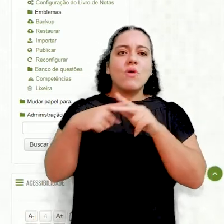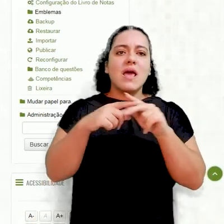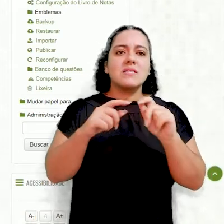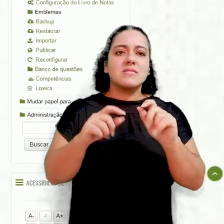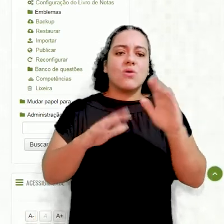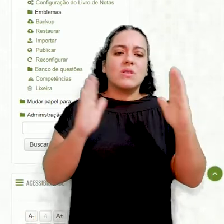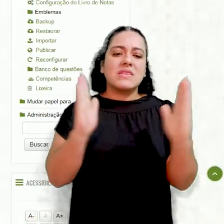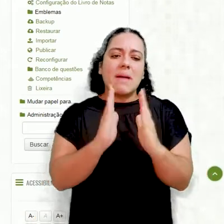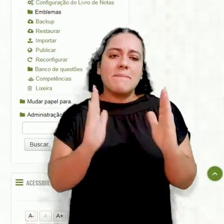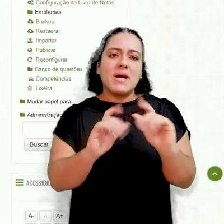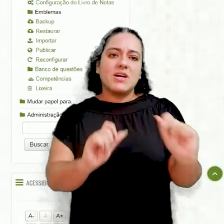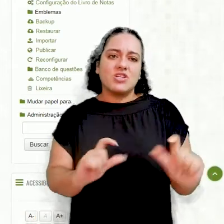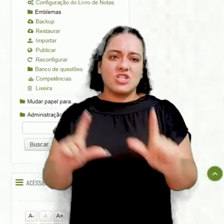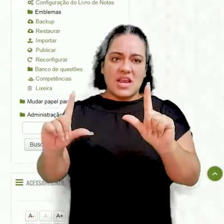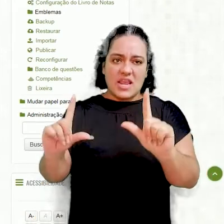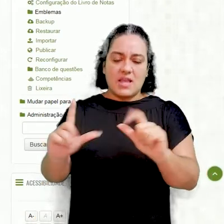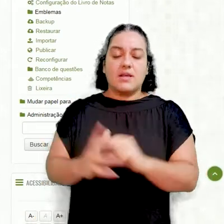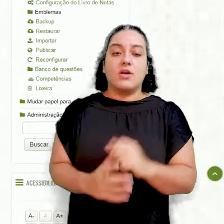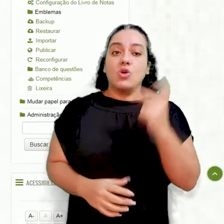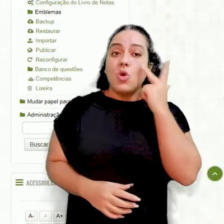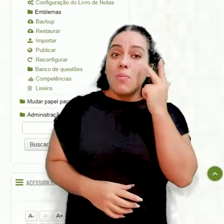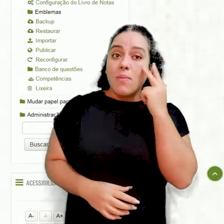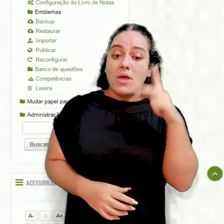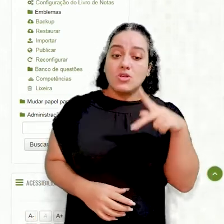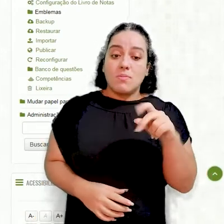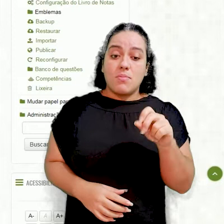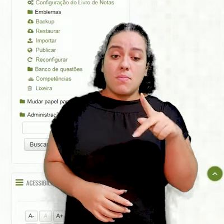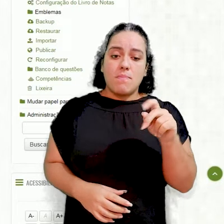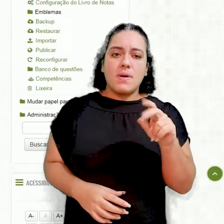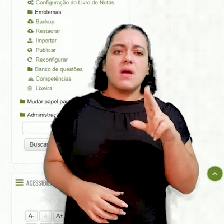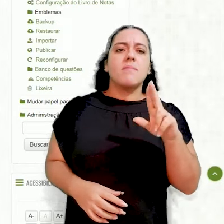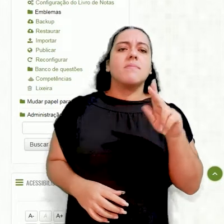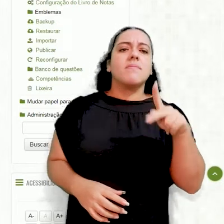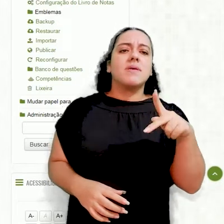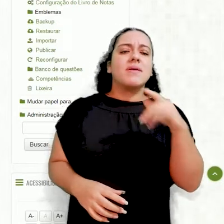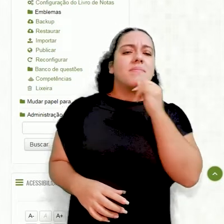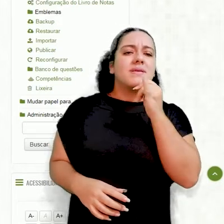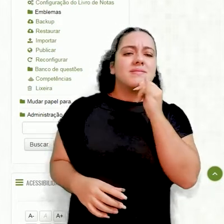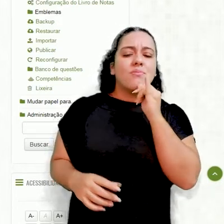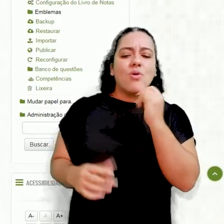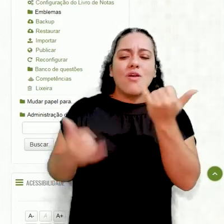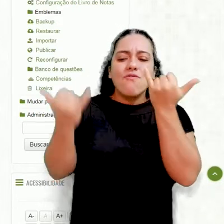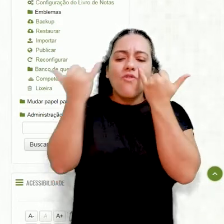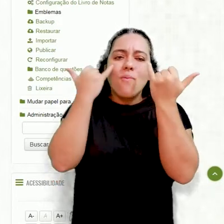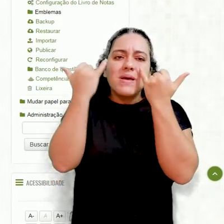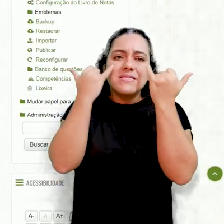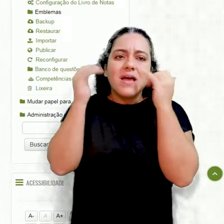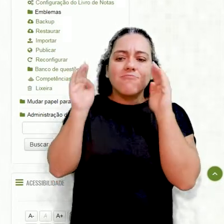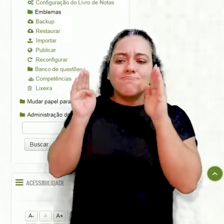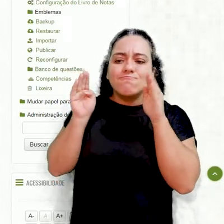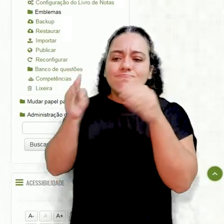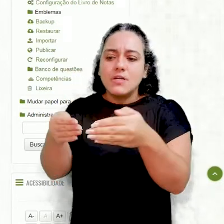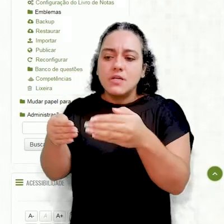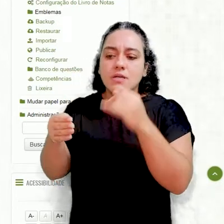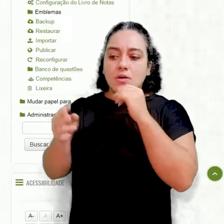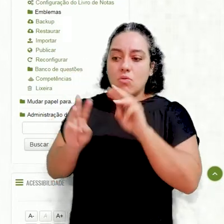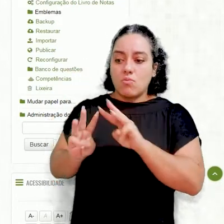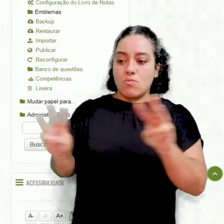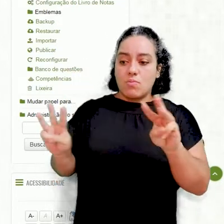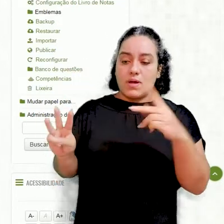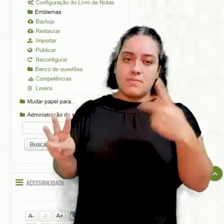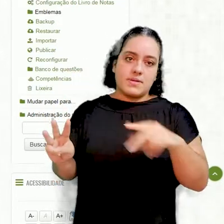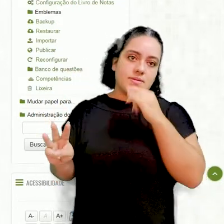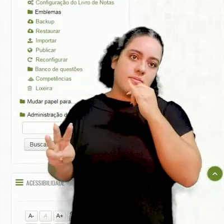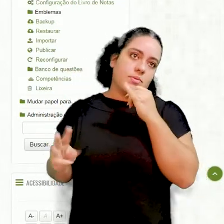pop-up, tá certo? Normalmente, o se abre em pop-up é uma informação bem pontual. Quando você quer que o aluno veja uma página da web,